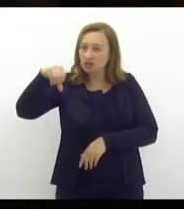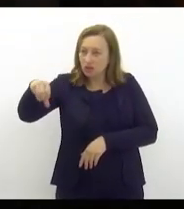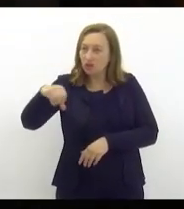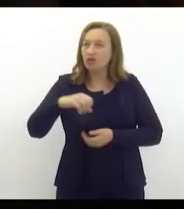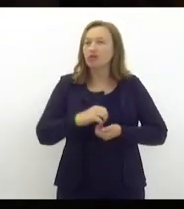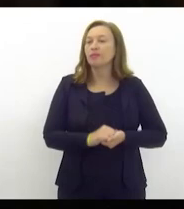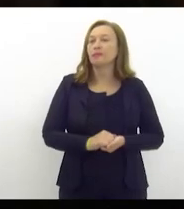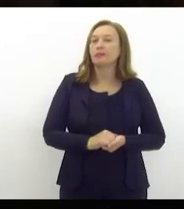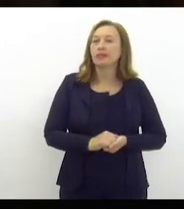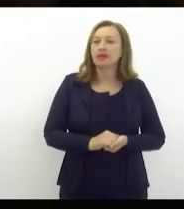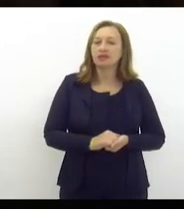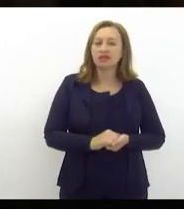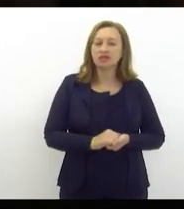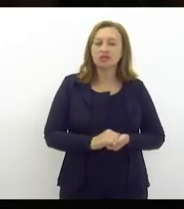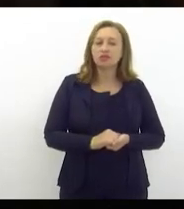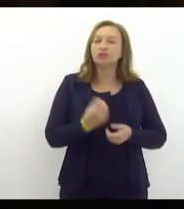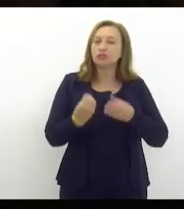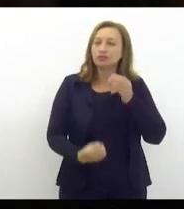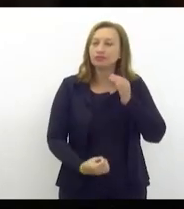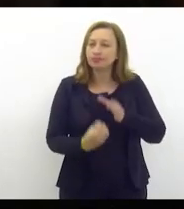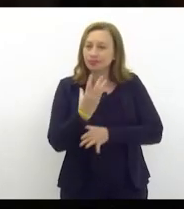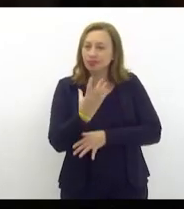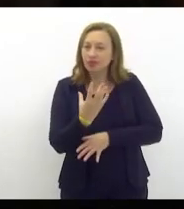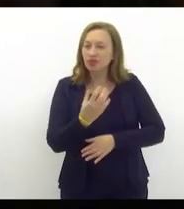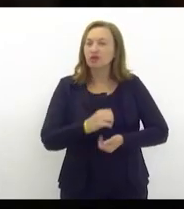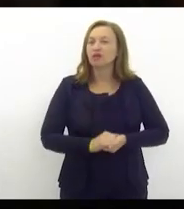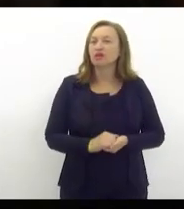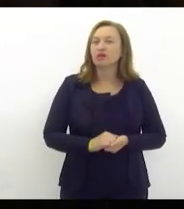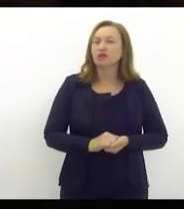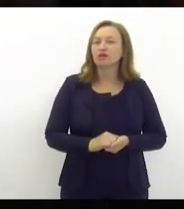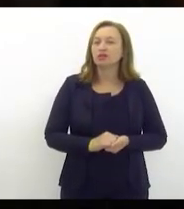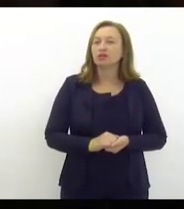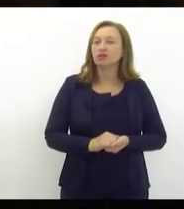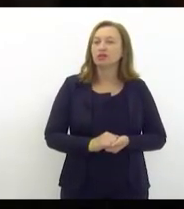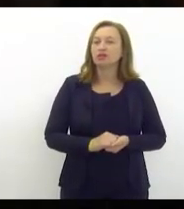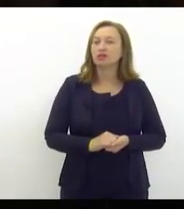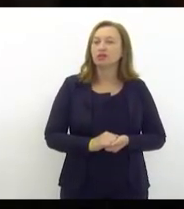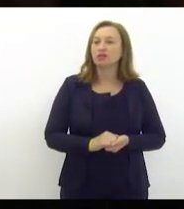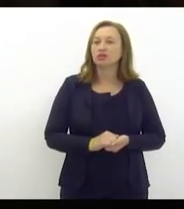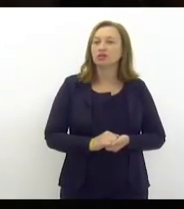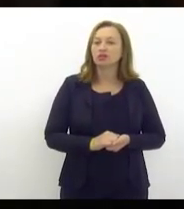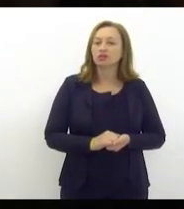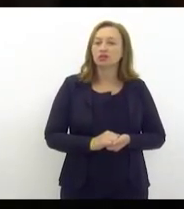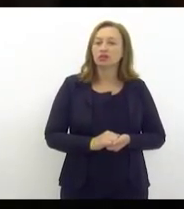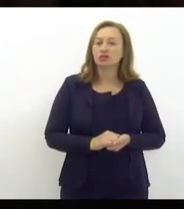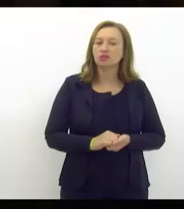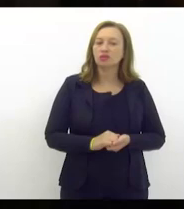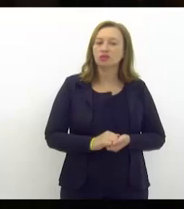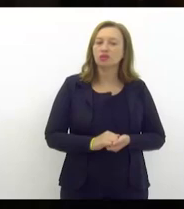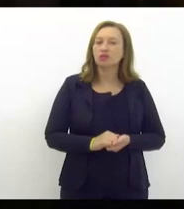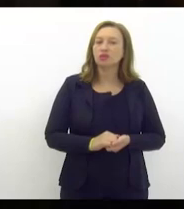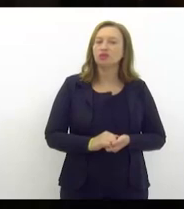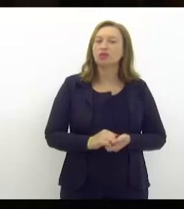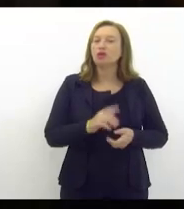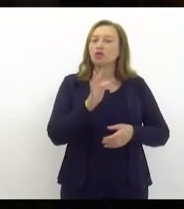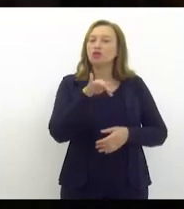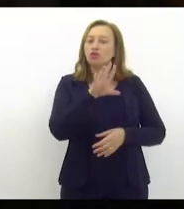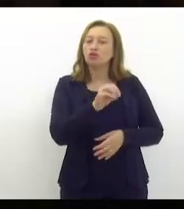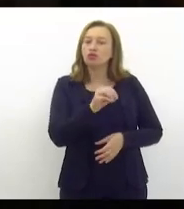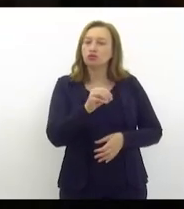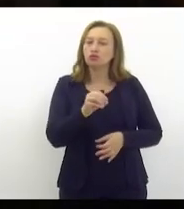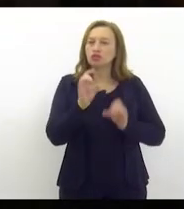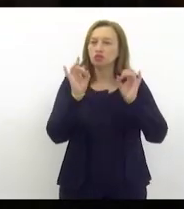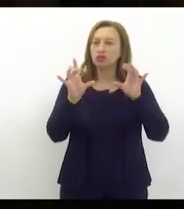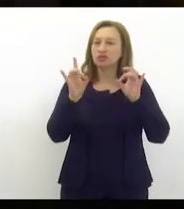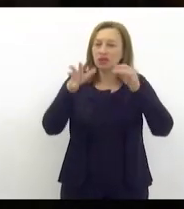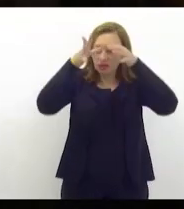de 1999, que criou e que, por via de consequência, dispõe sobre o Fundo Especial do Tribunal de